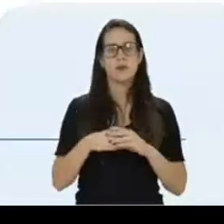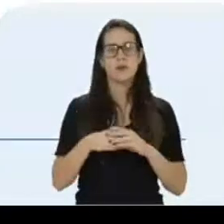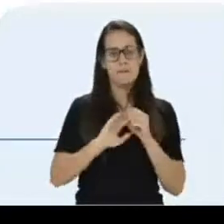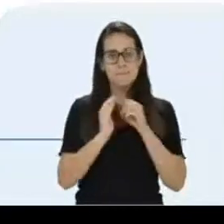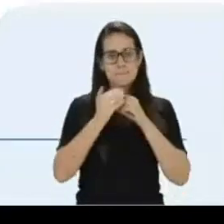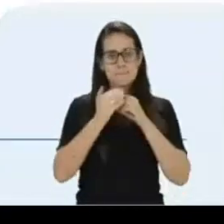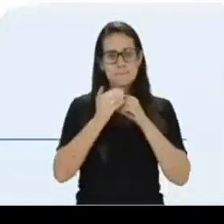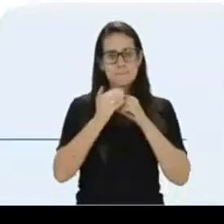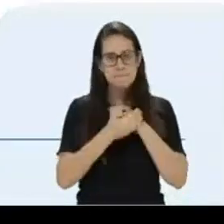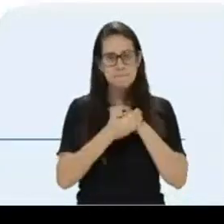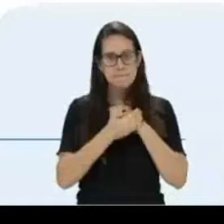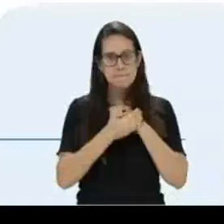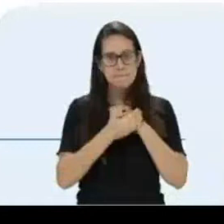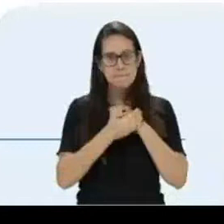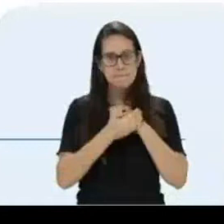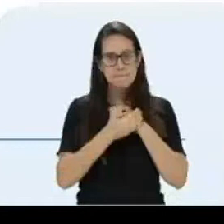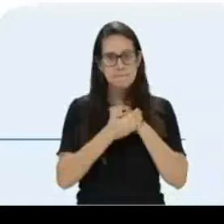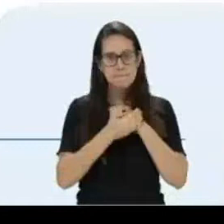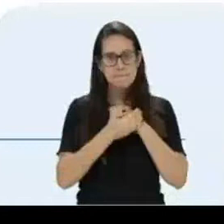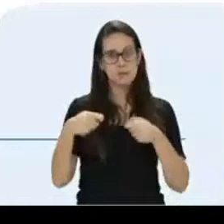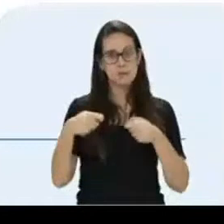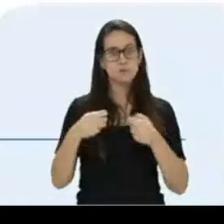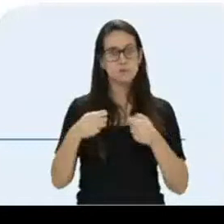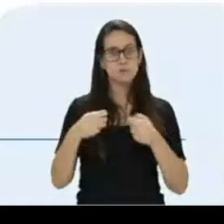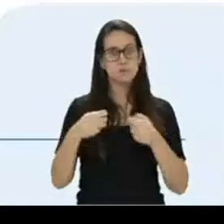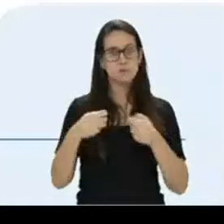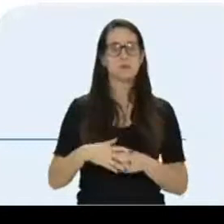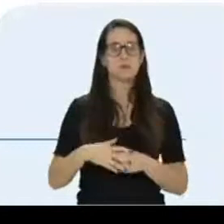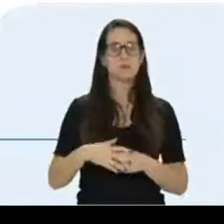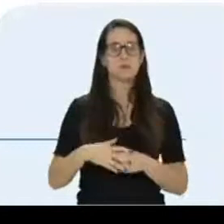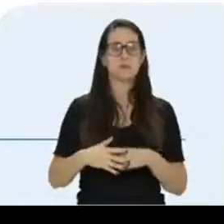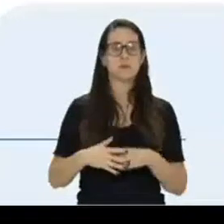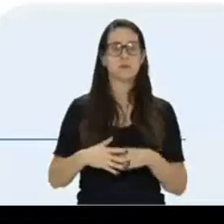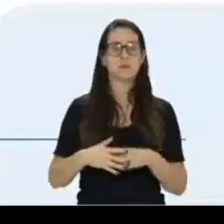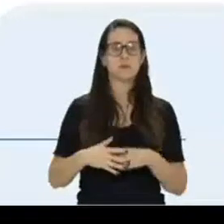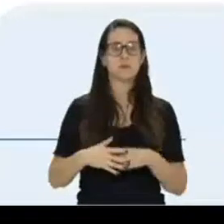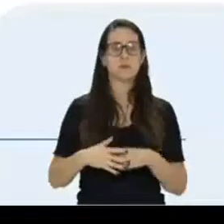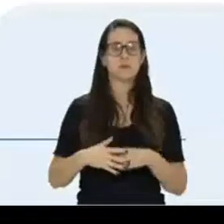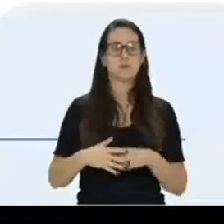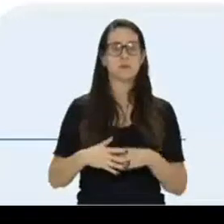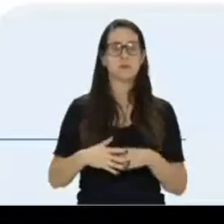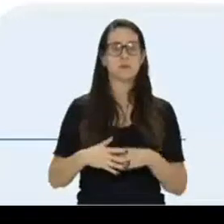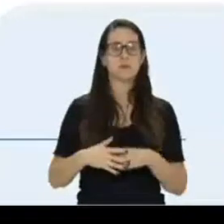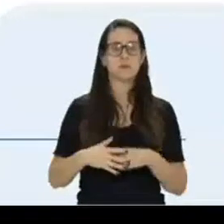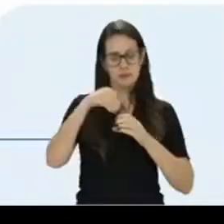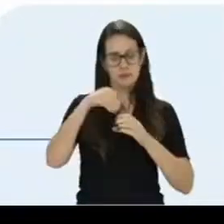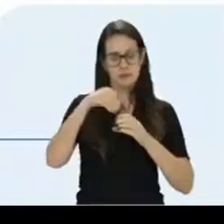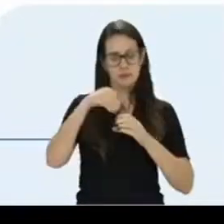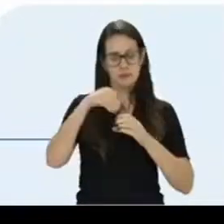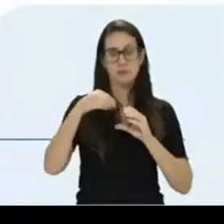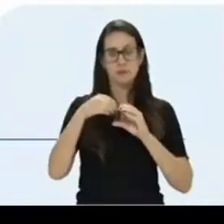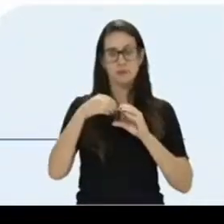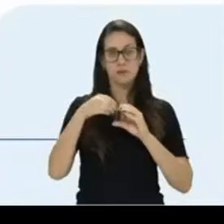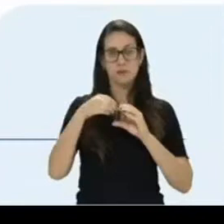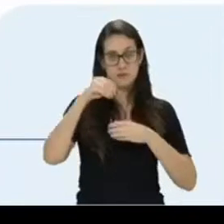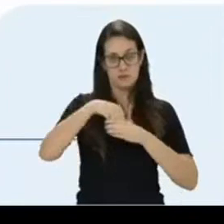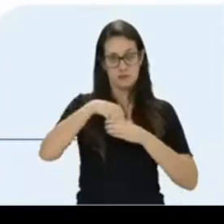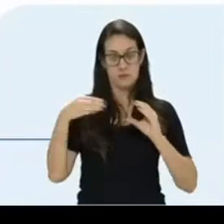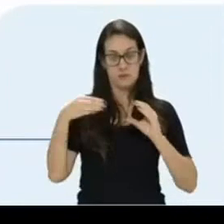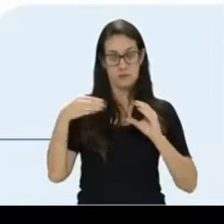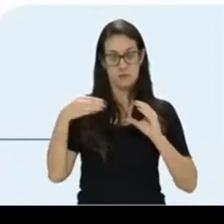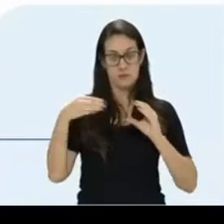como estrutura obrigatória a célula eucarionte. Eu tenho o citoplasma, onde eu tenho todos os